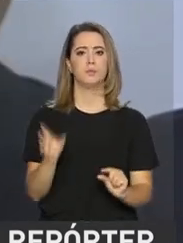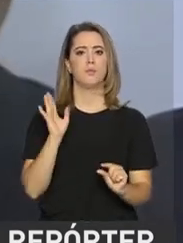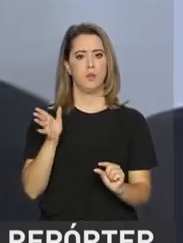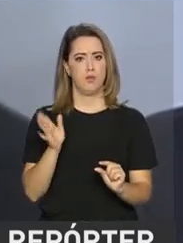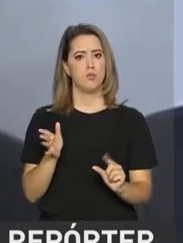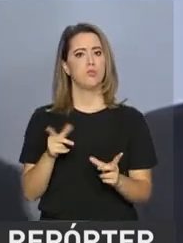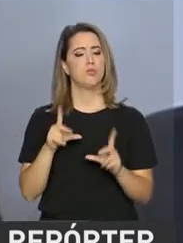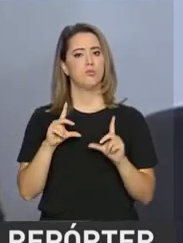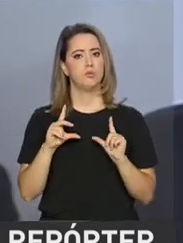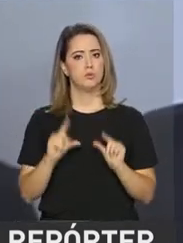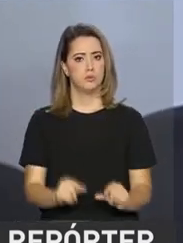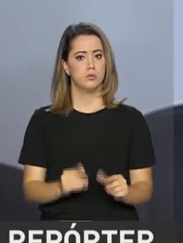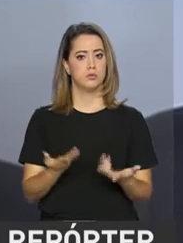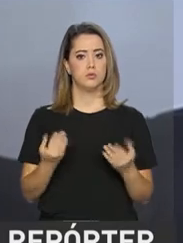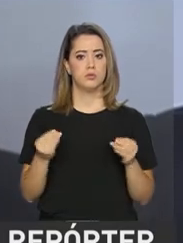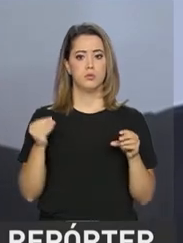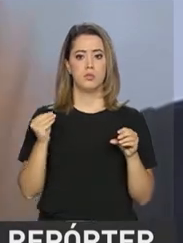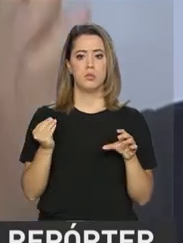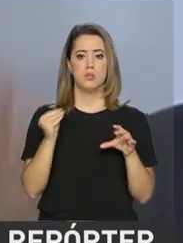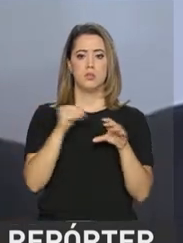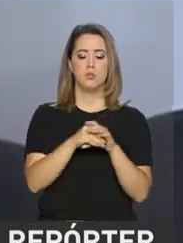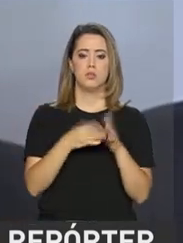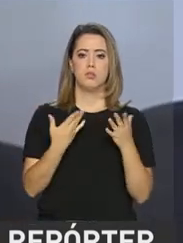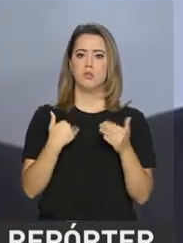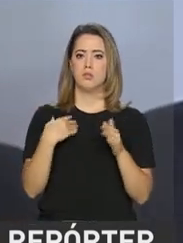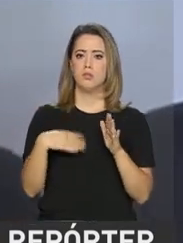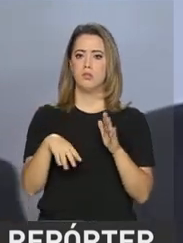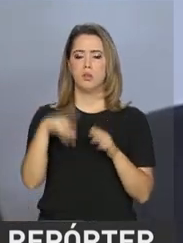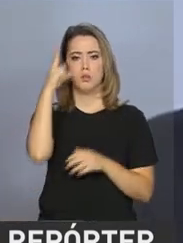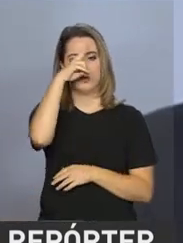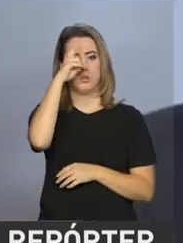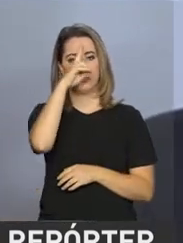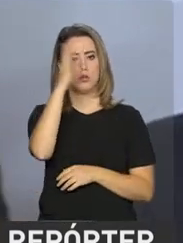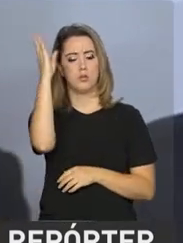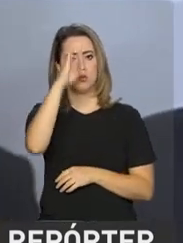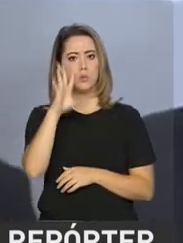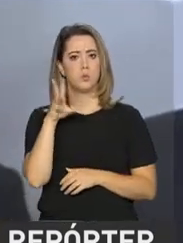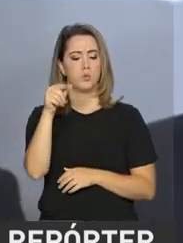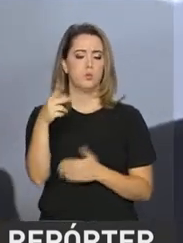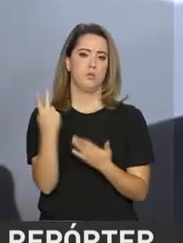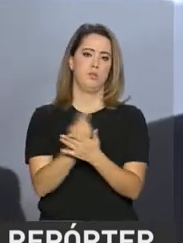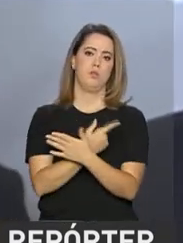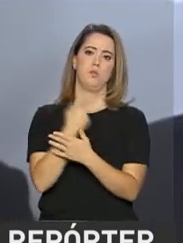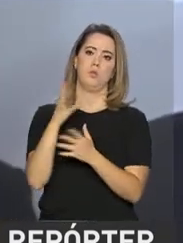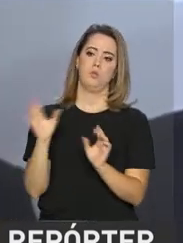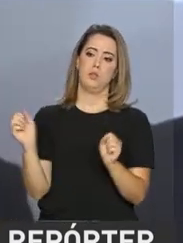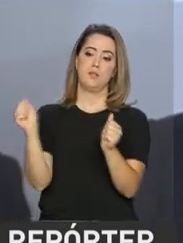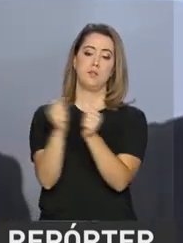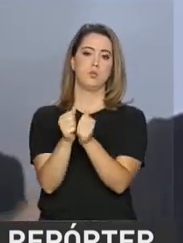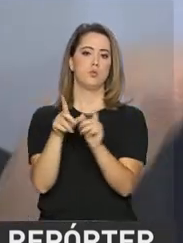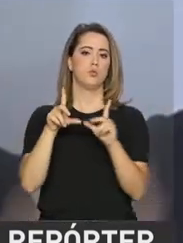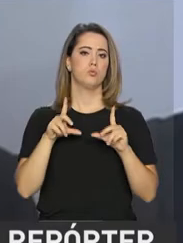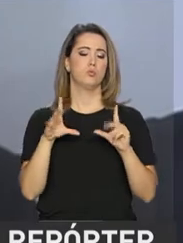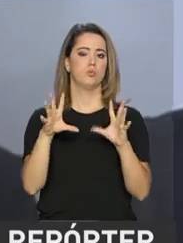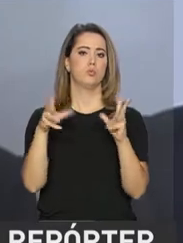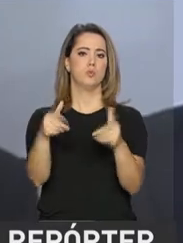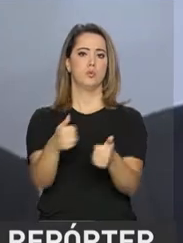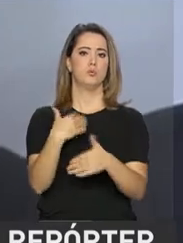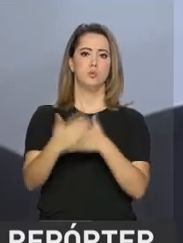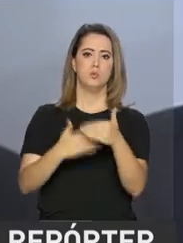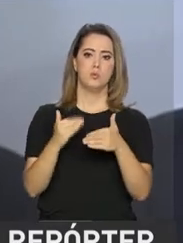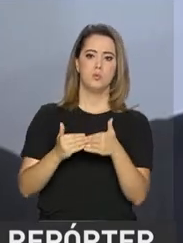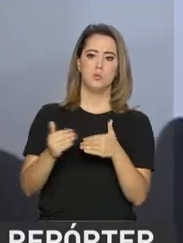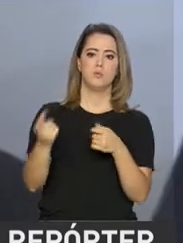baixo dentro dos padrões toque brasileiro tudo isso é algo que se soma a todo esse processo